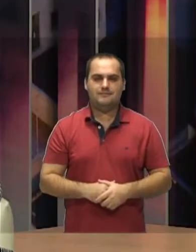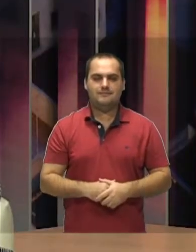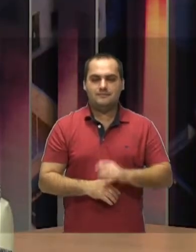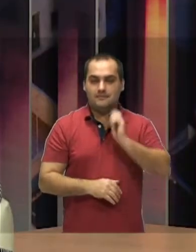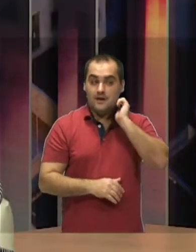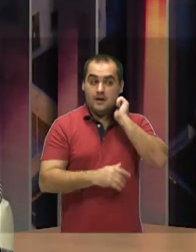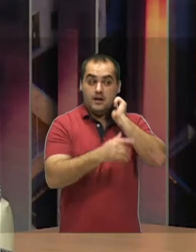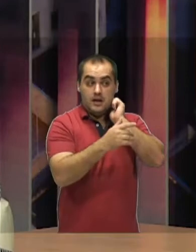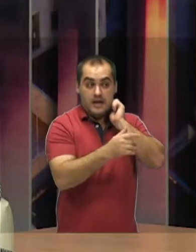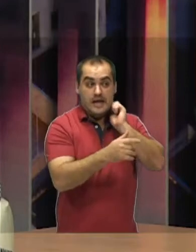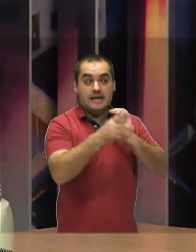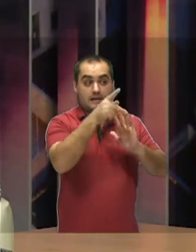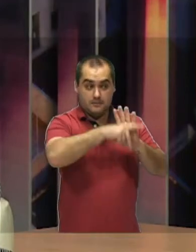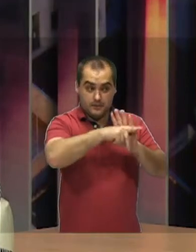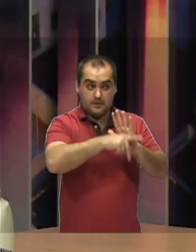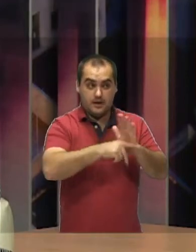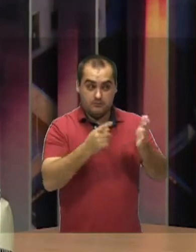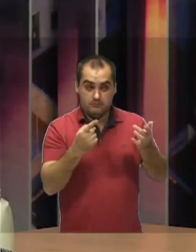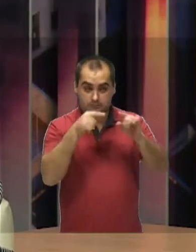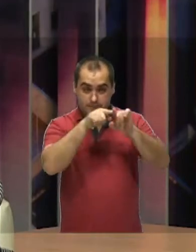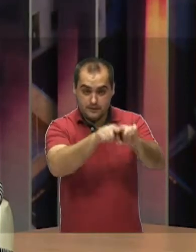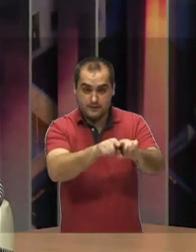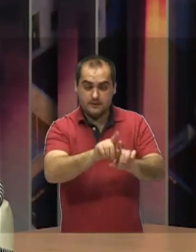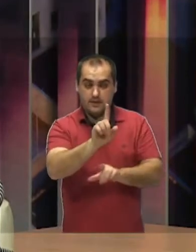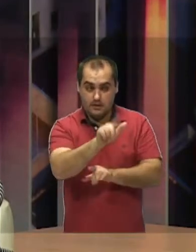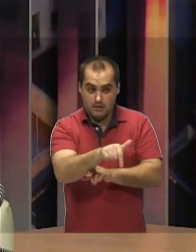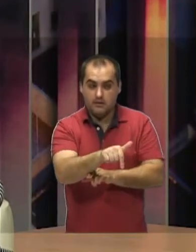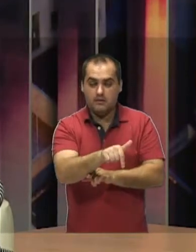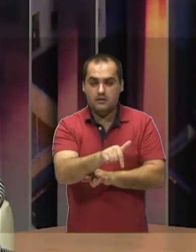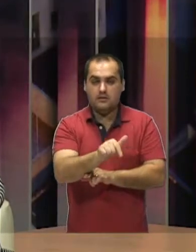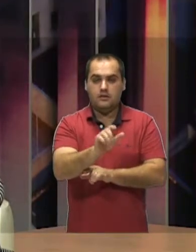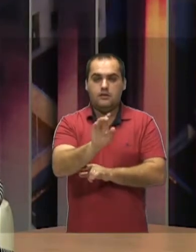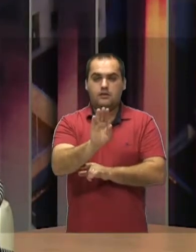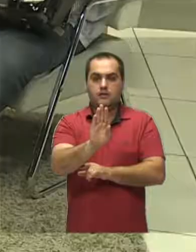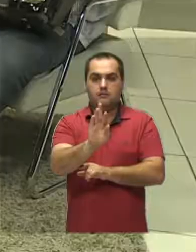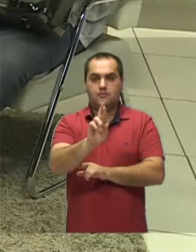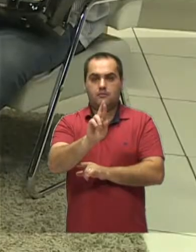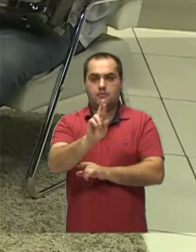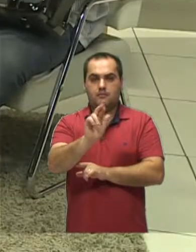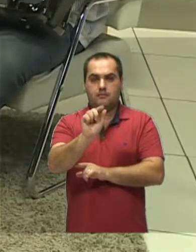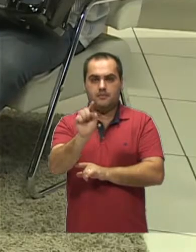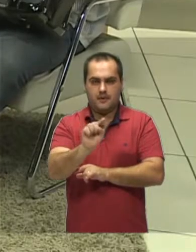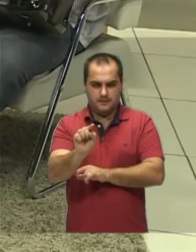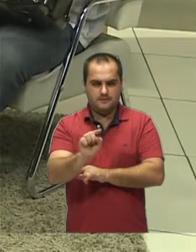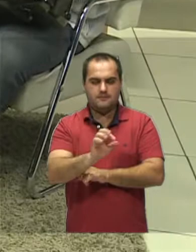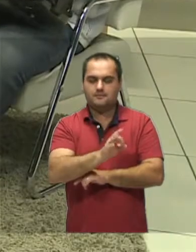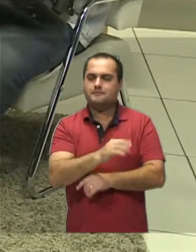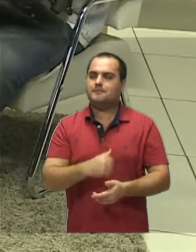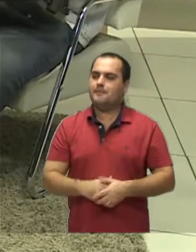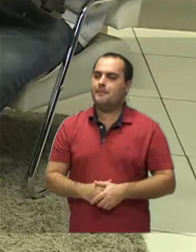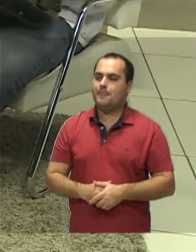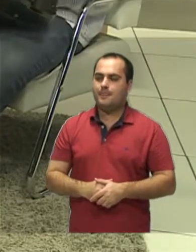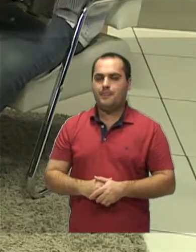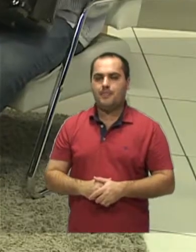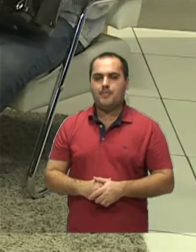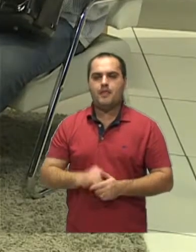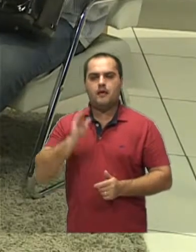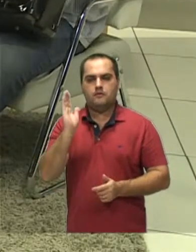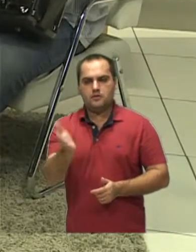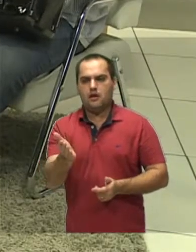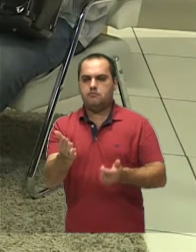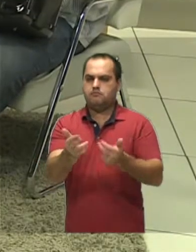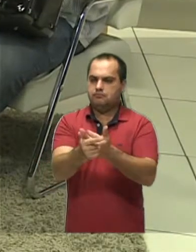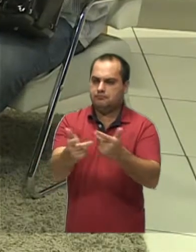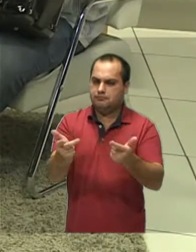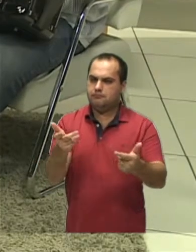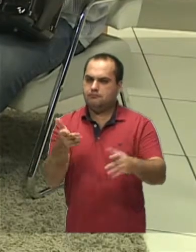que o Bruno tem em parceria, que é com a banda, é Brass Groove. Brass Groove. Brass Groove, nós fizemos algumas participações.